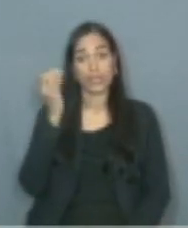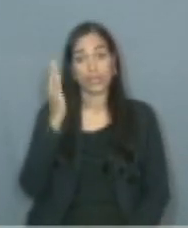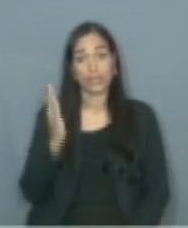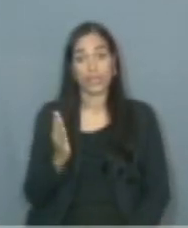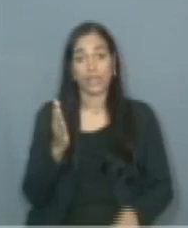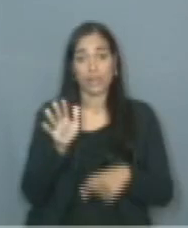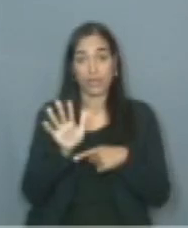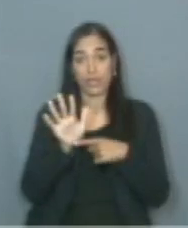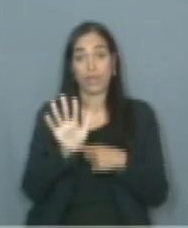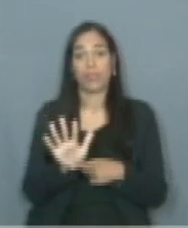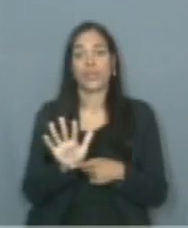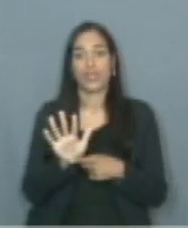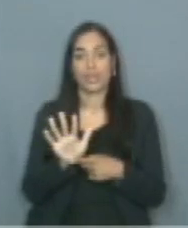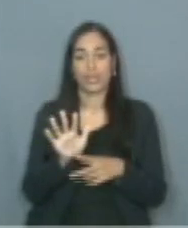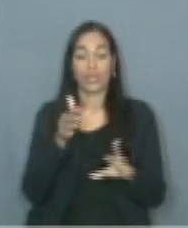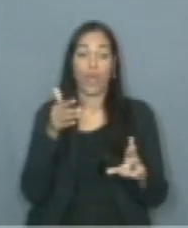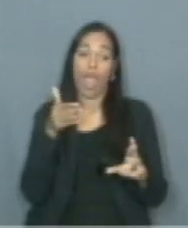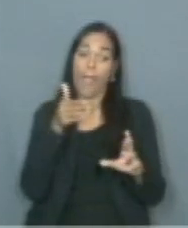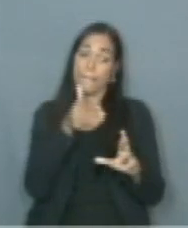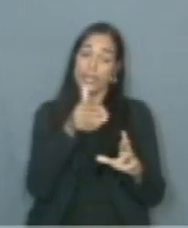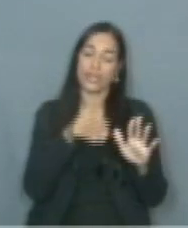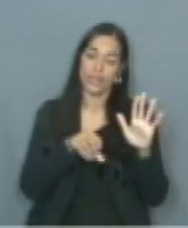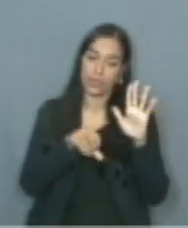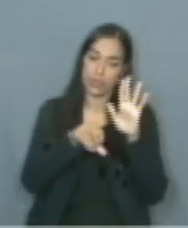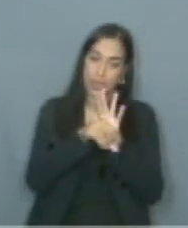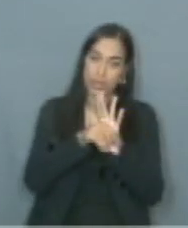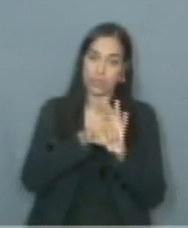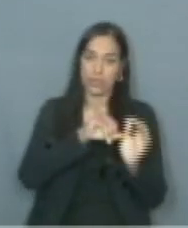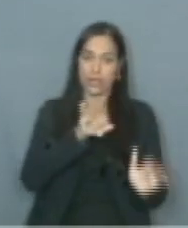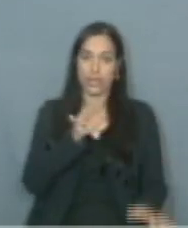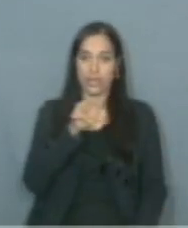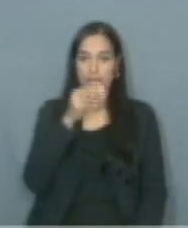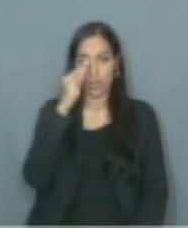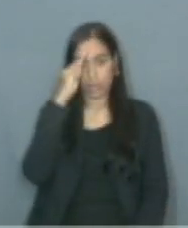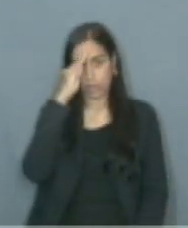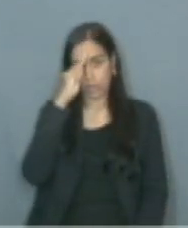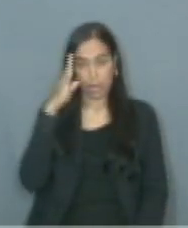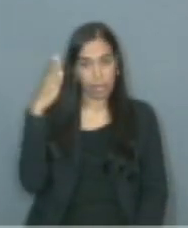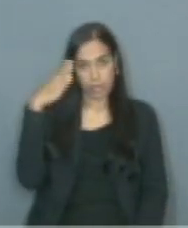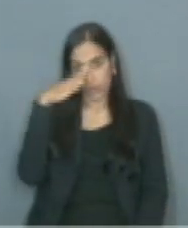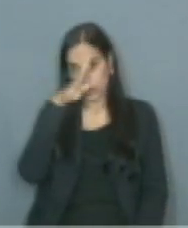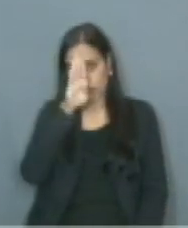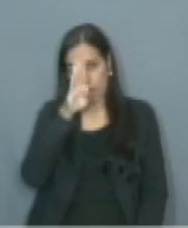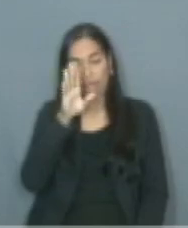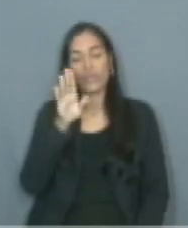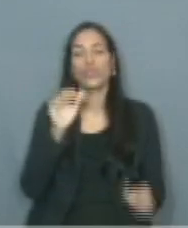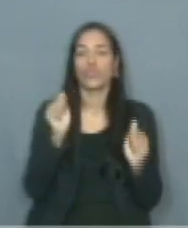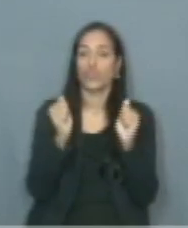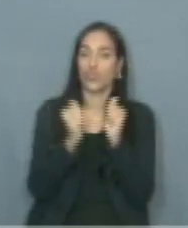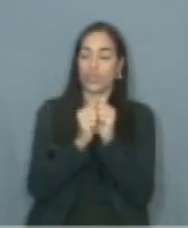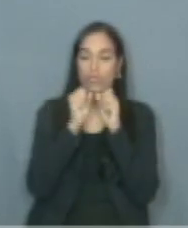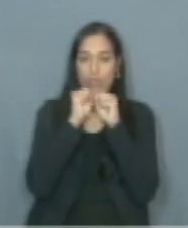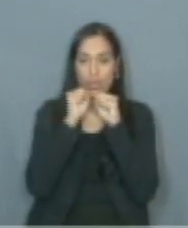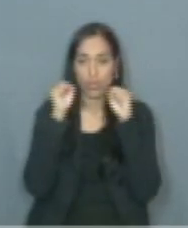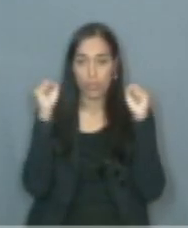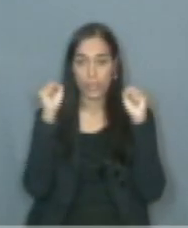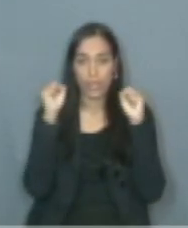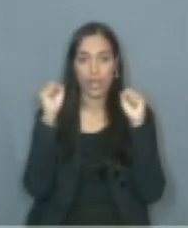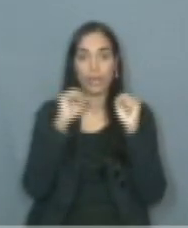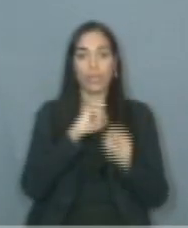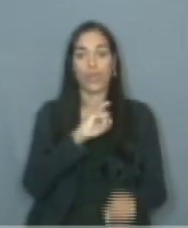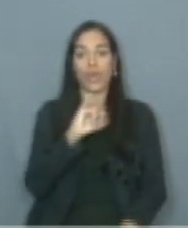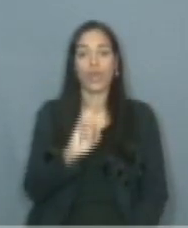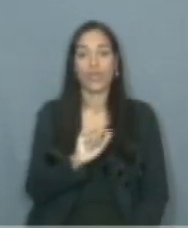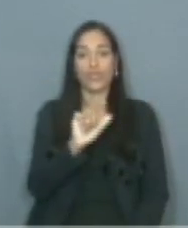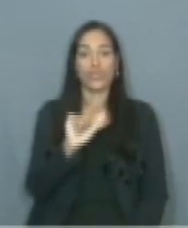que apresentou uma representação criminal contra Jair Bolsonaro junto ao Supremo Tribunal Federal em